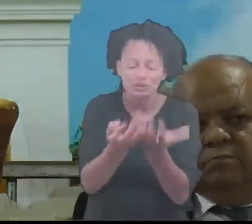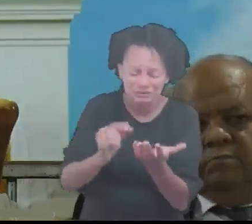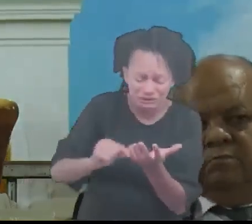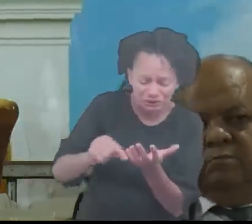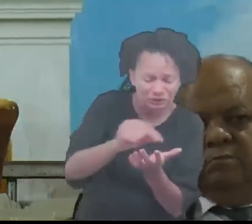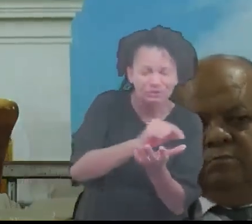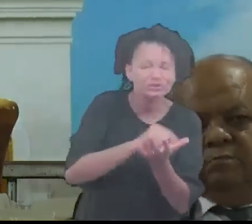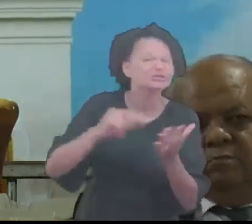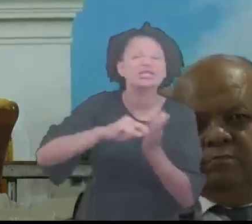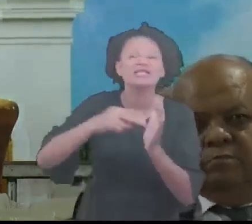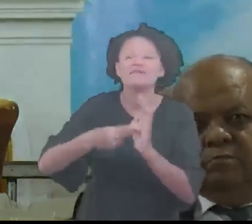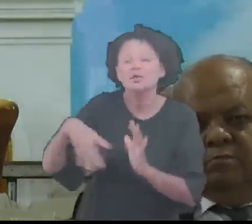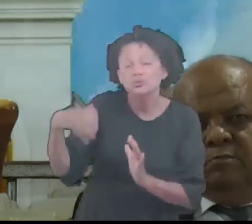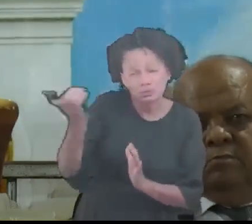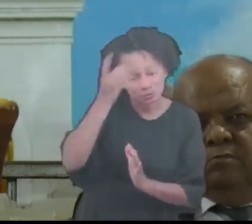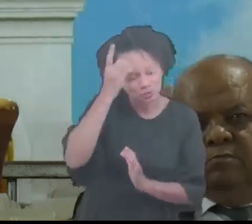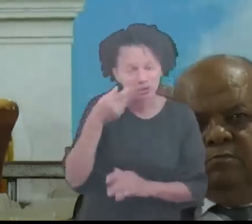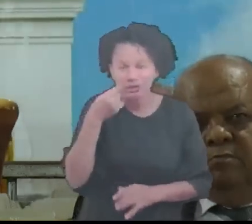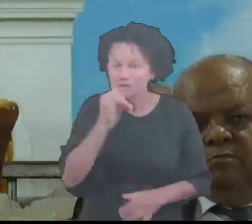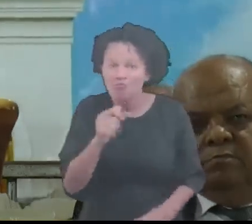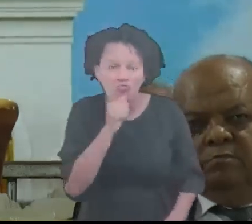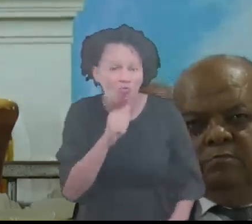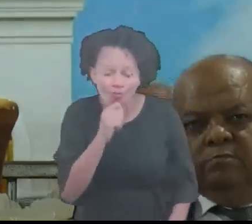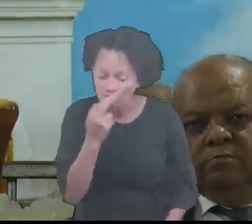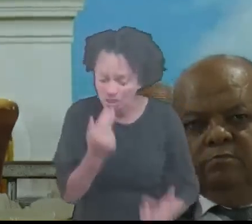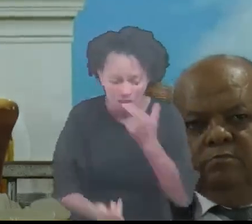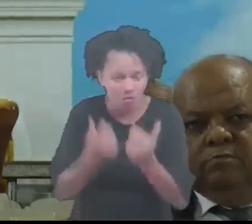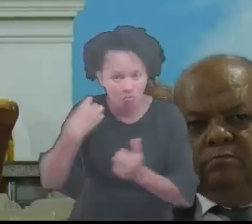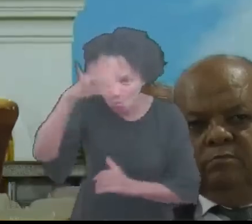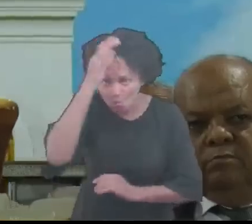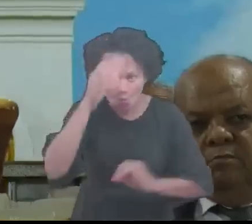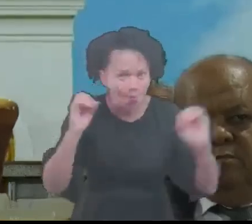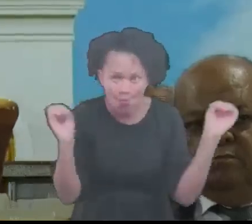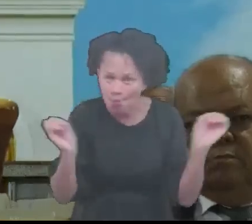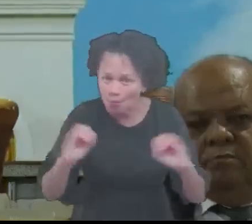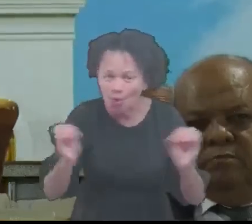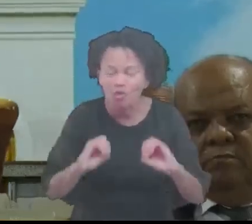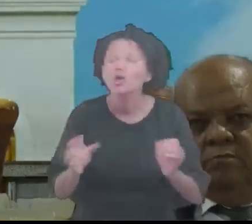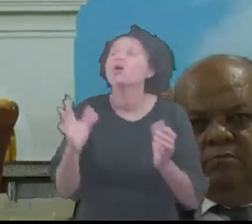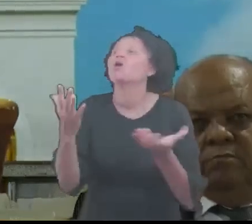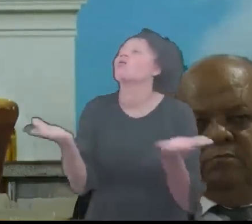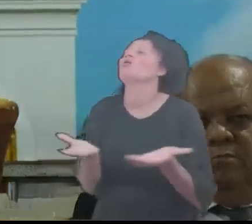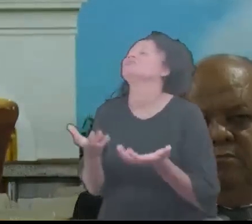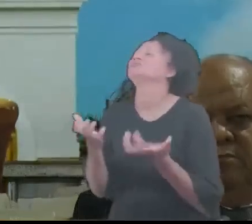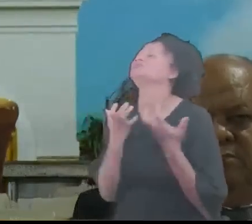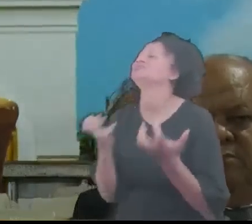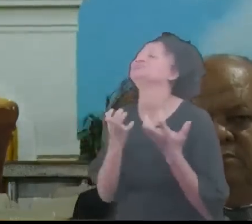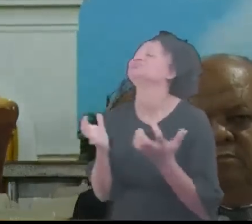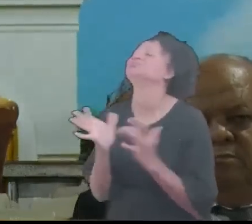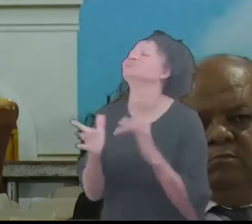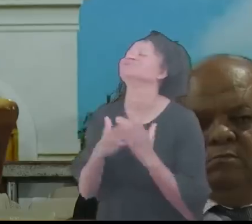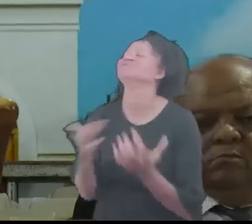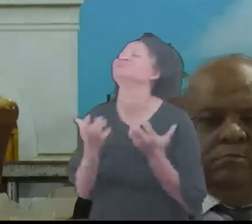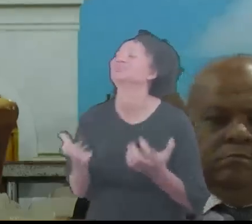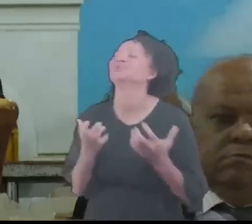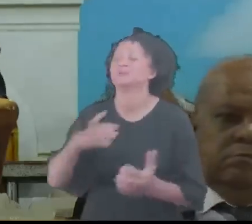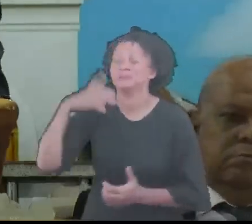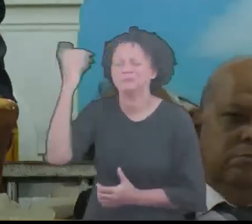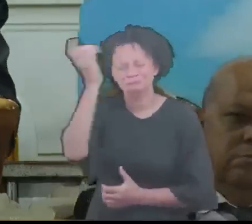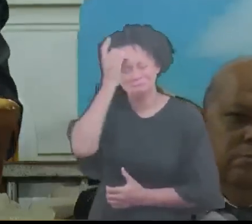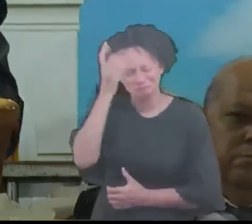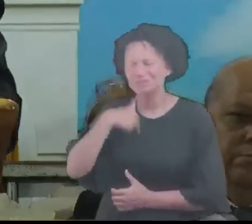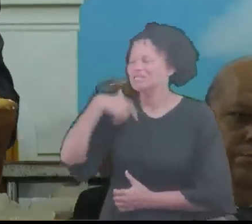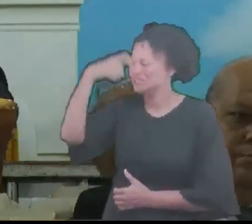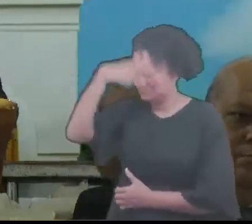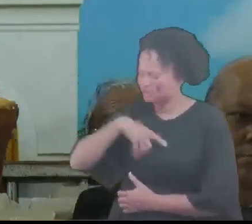com prata. Se você não é batizado no Espírito Santo, diga: Jesus, eu quero essa joia de ouro. Eu sei que eu já